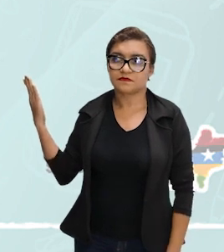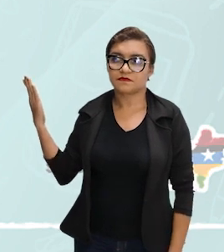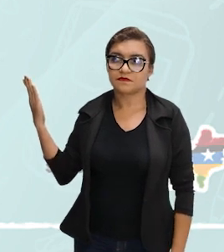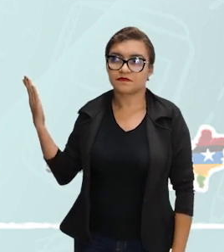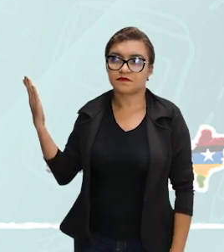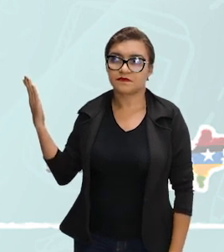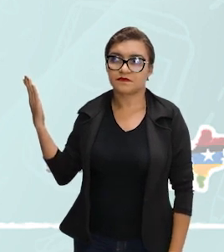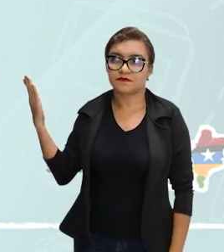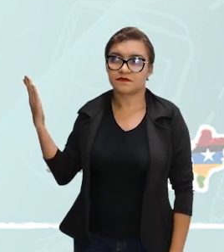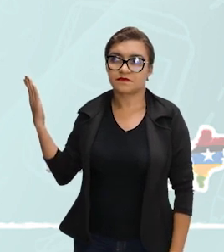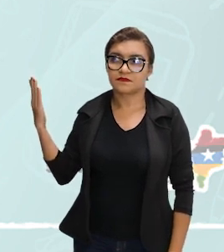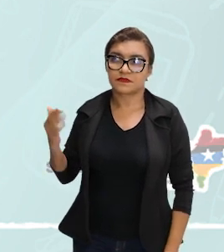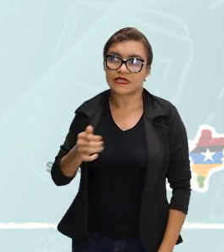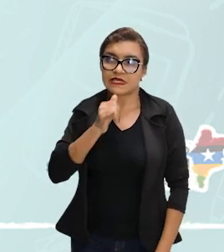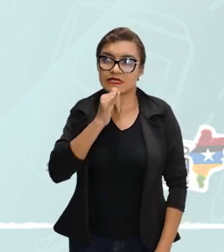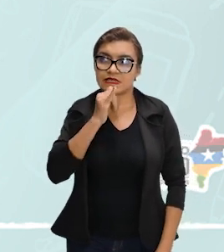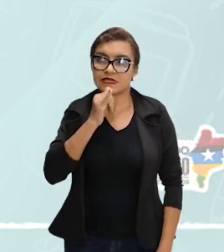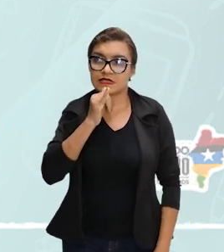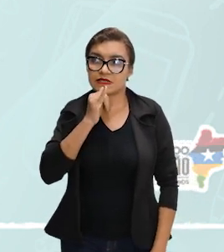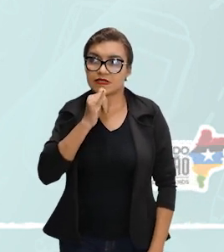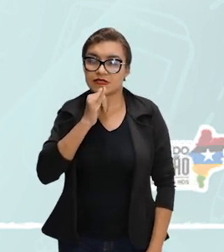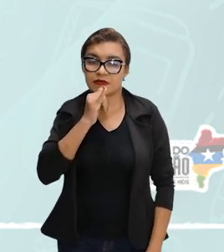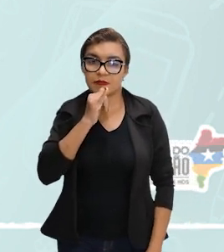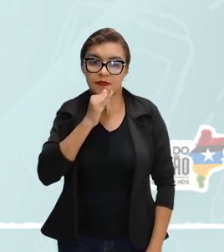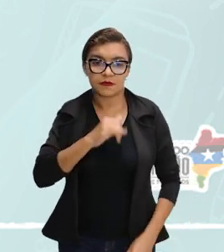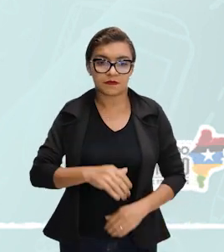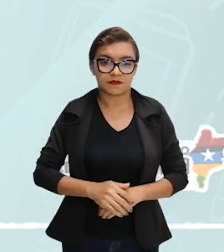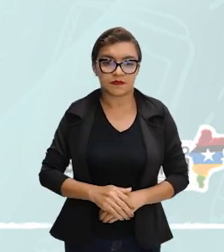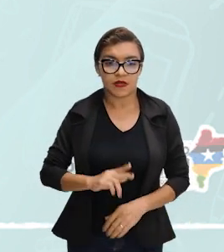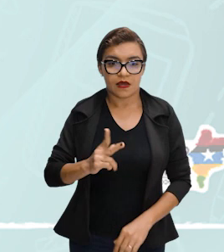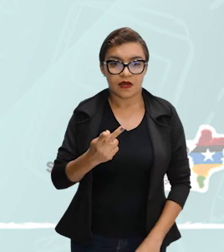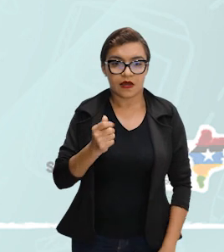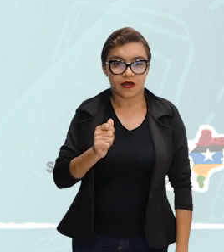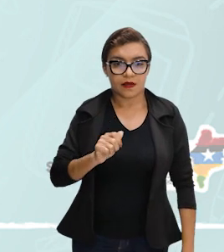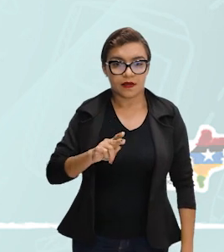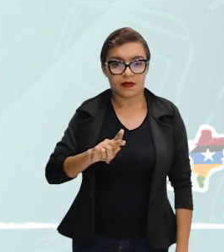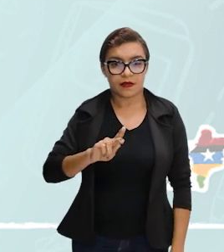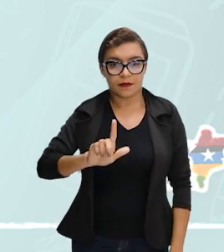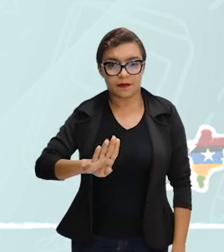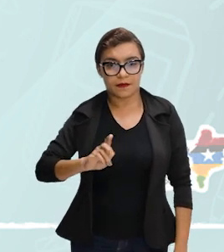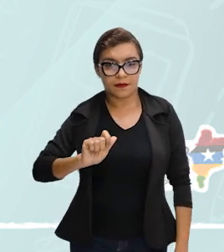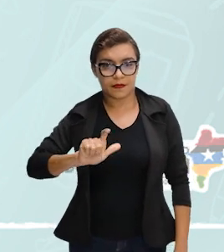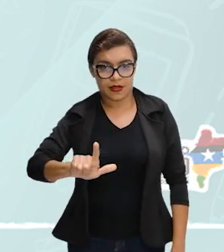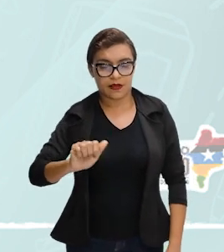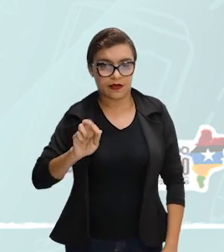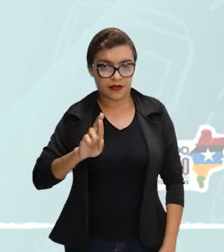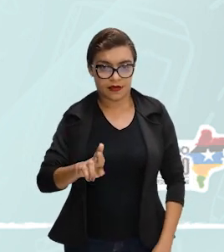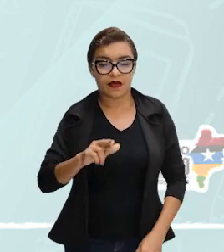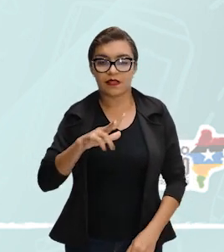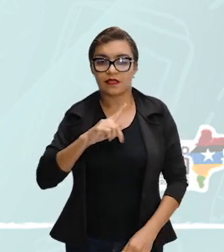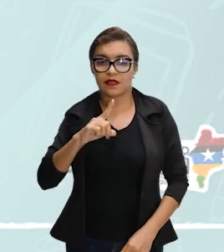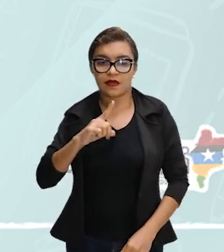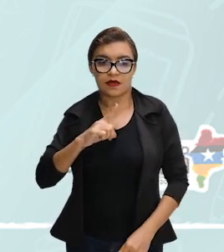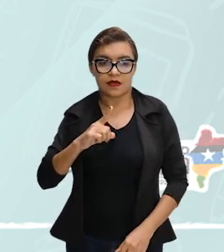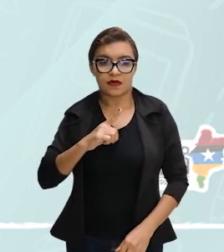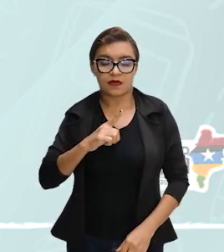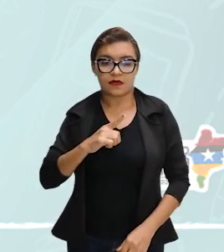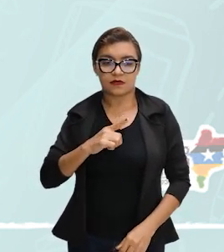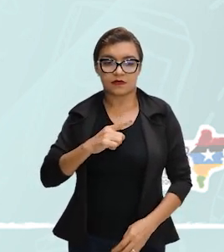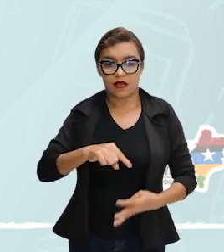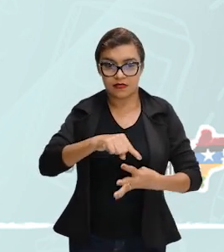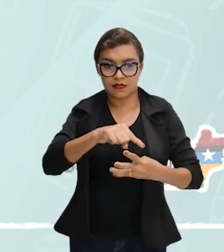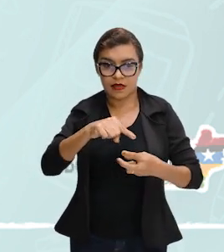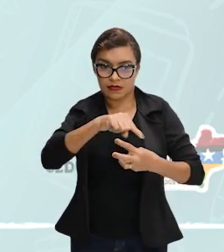e a R, a terminação. Então, em espanhol, assim como em português, existem 3 conjugações que a gente viu lá no primeiro